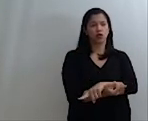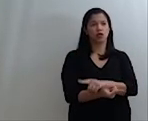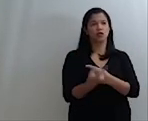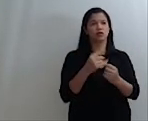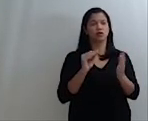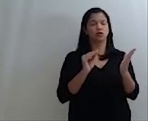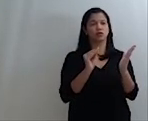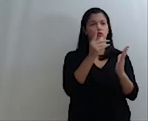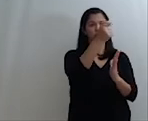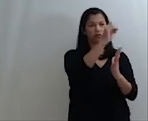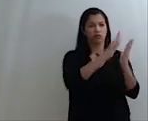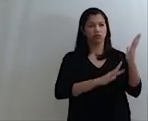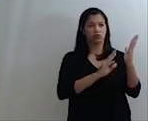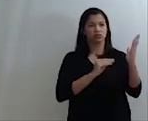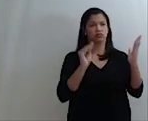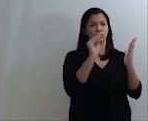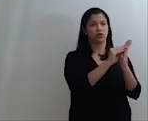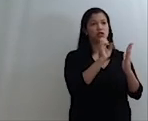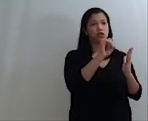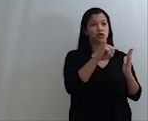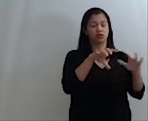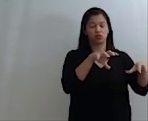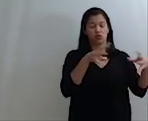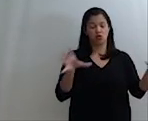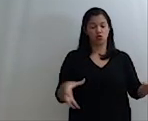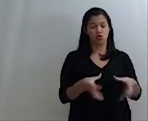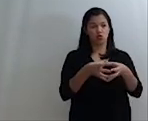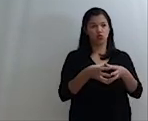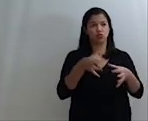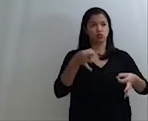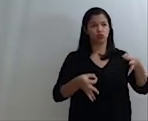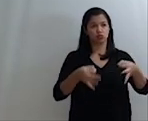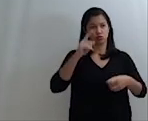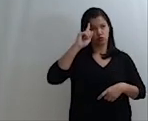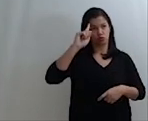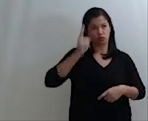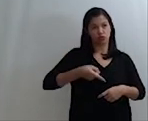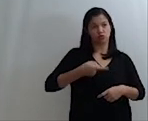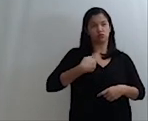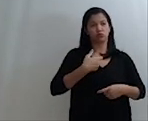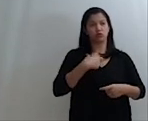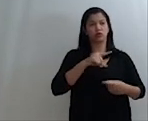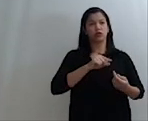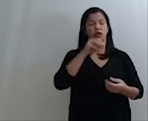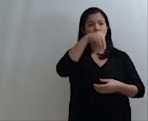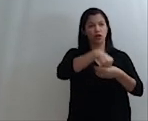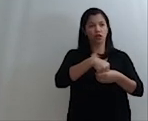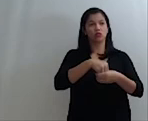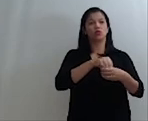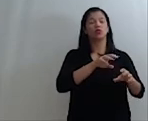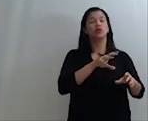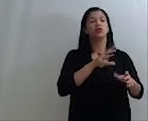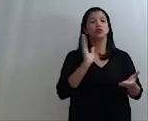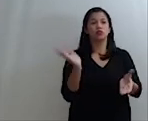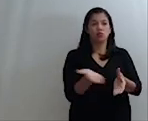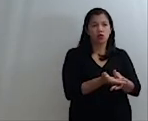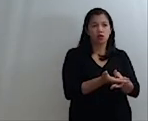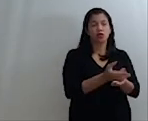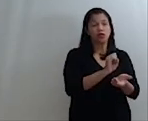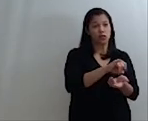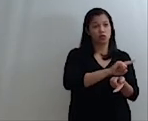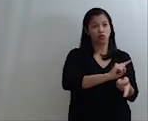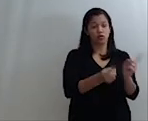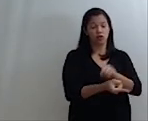conclusão do corpo de jurados estoa flagrantemente dos fatos que lhe foram apresentados no processo no caso concreto comporta o conjunto de provas a